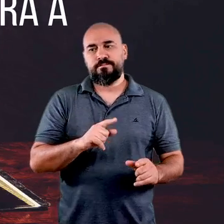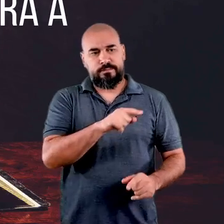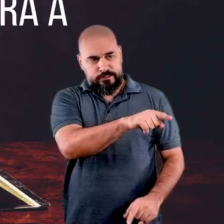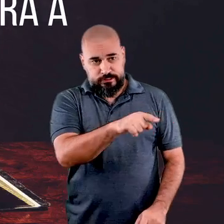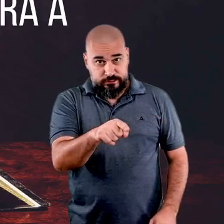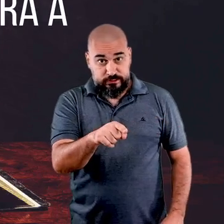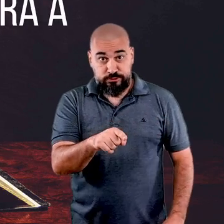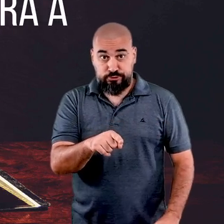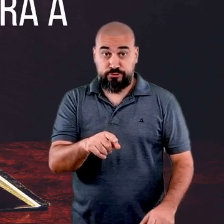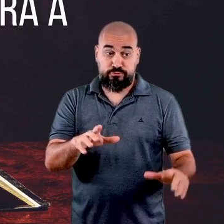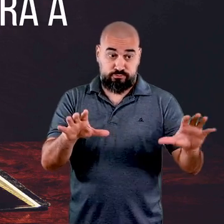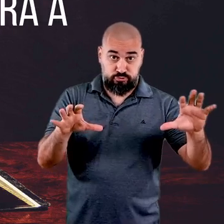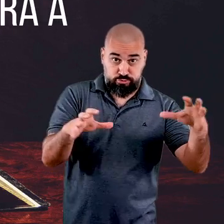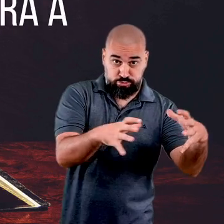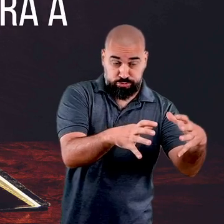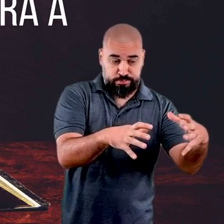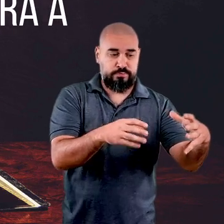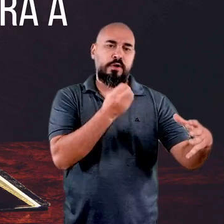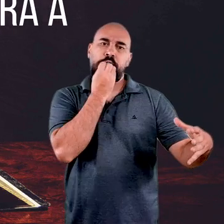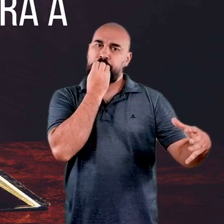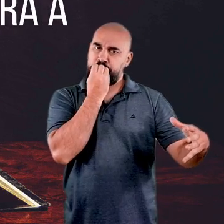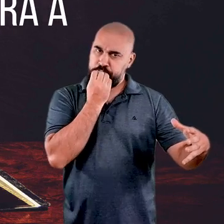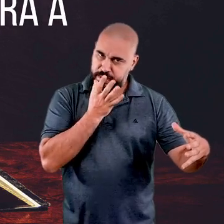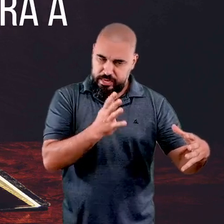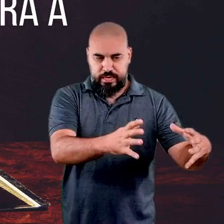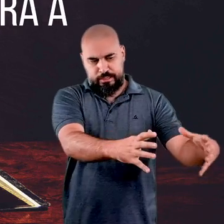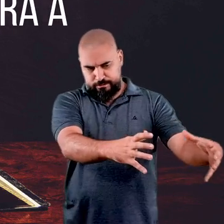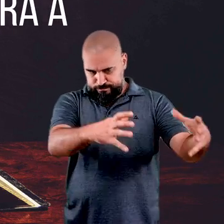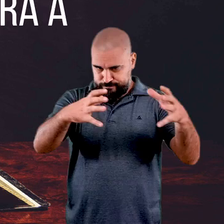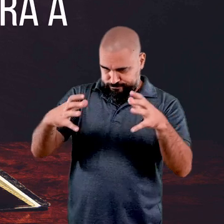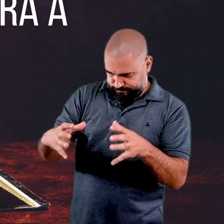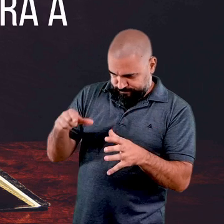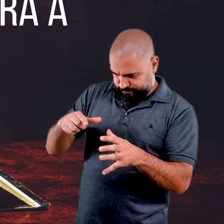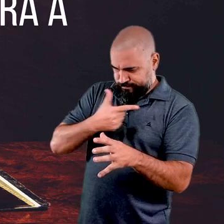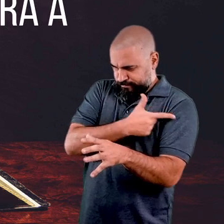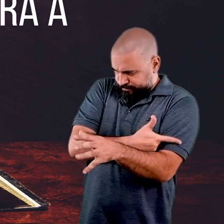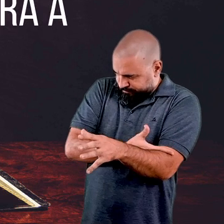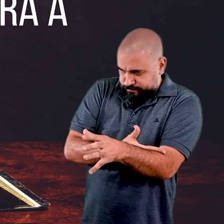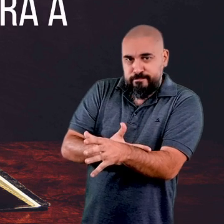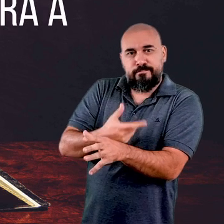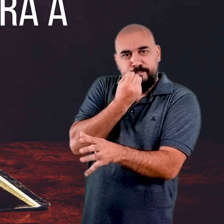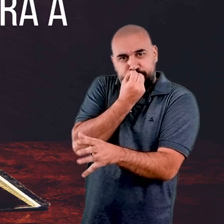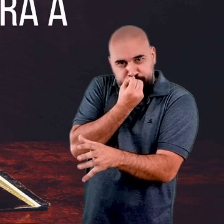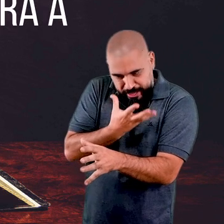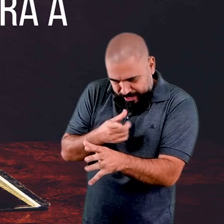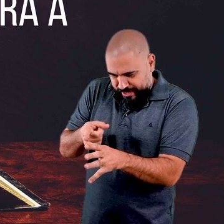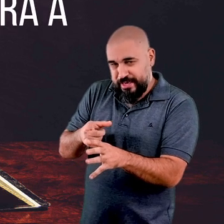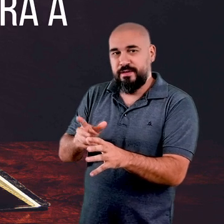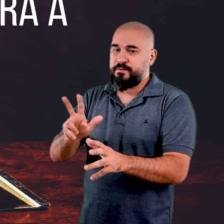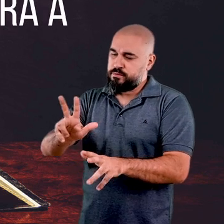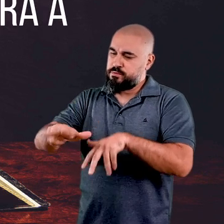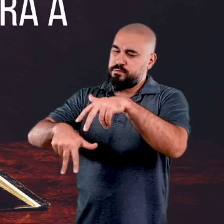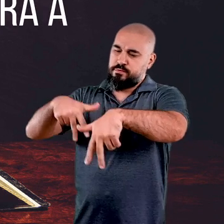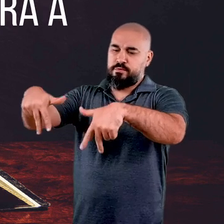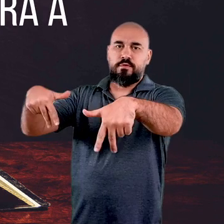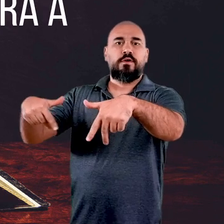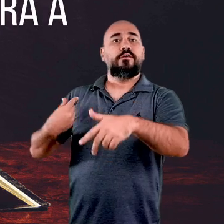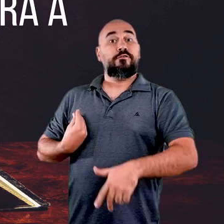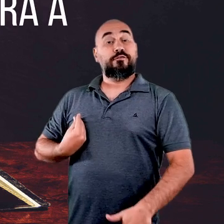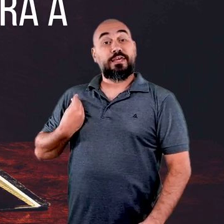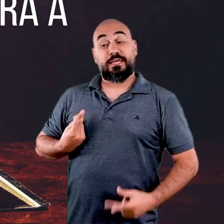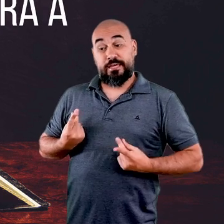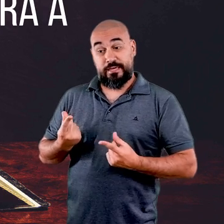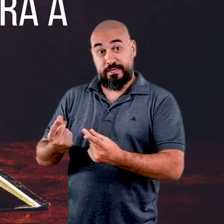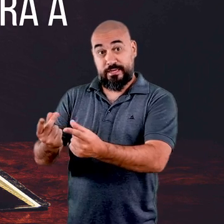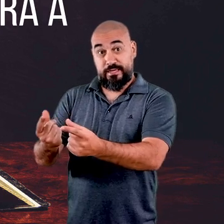os que tiverem feito o bem para a ressurreição da vida, e os que tiverem praticado o mal